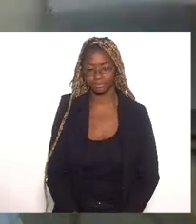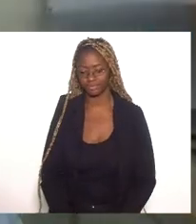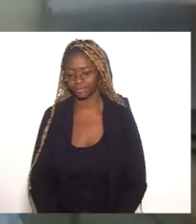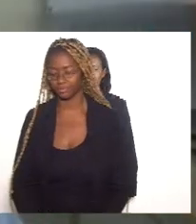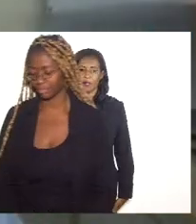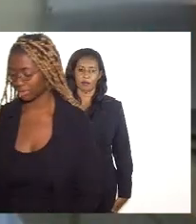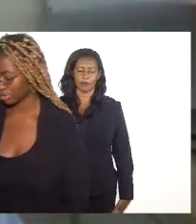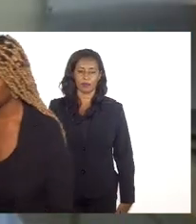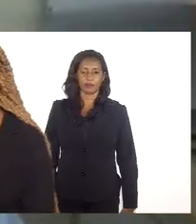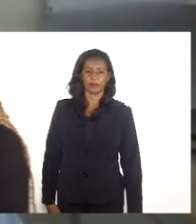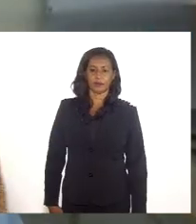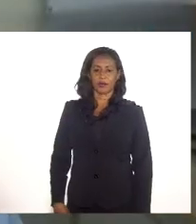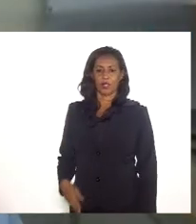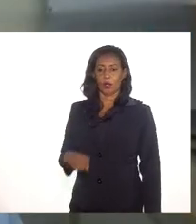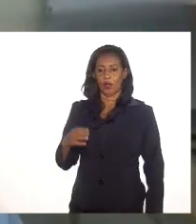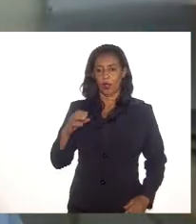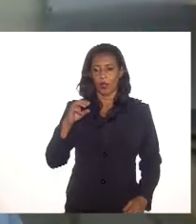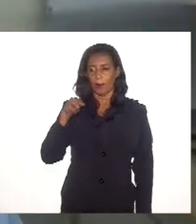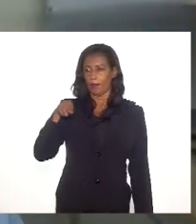O Link,